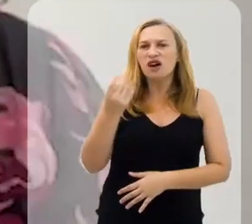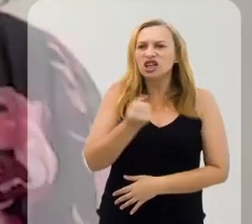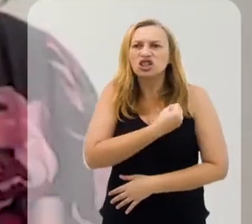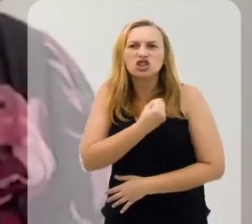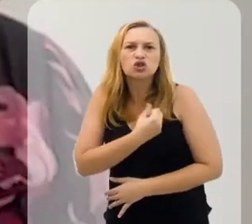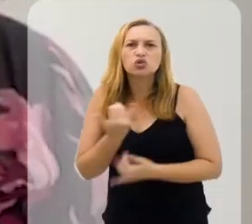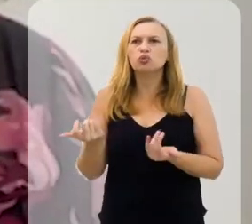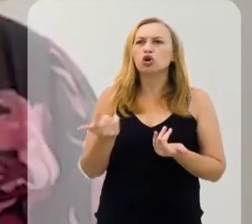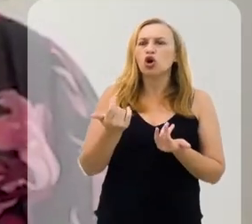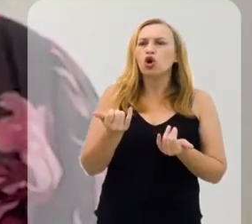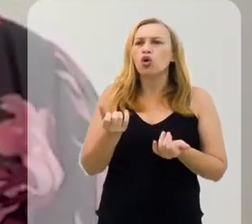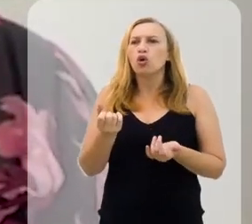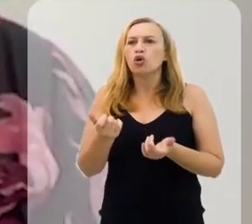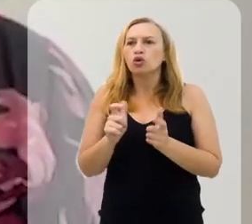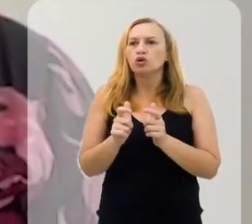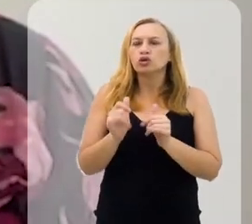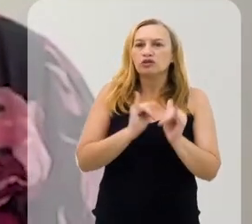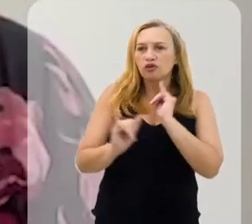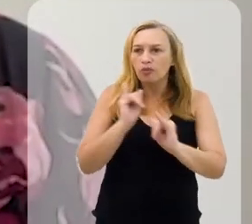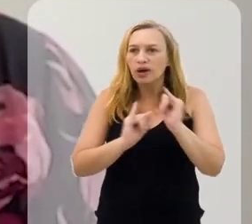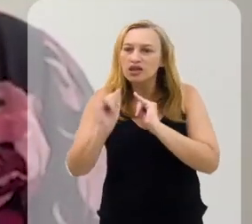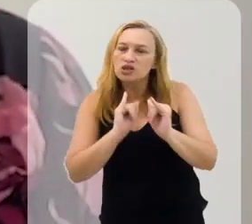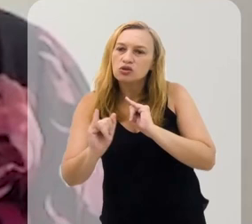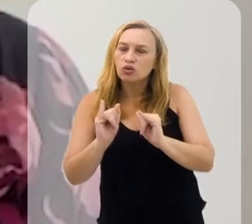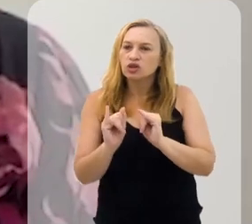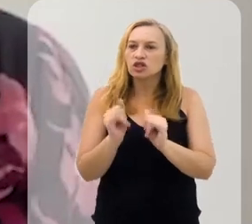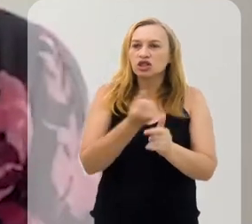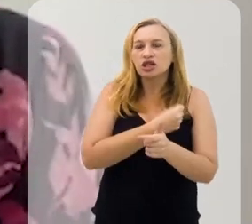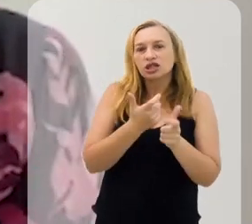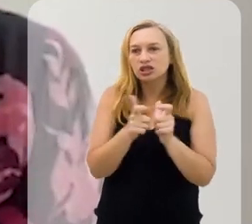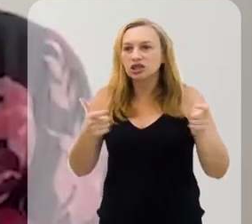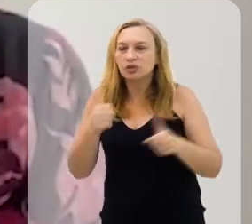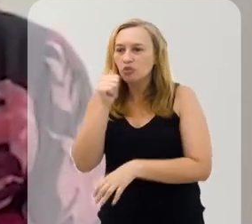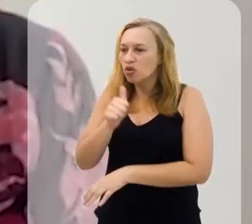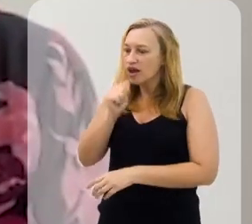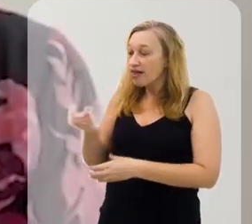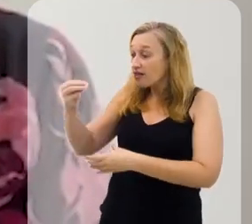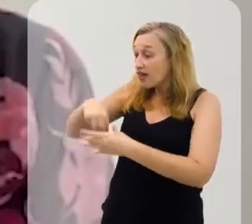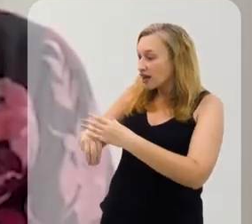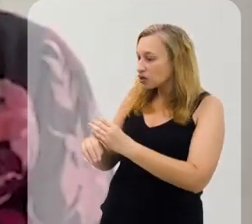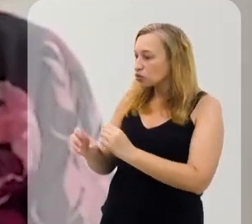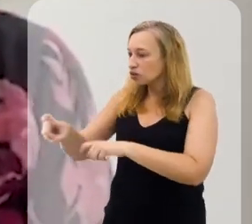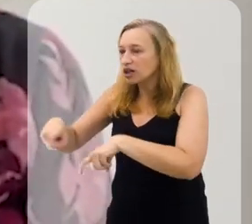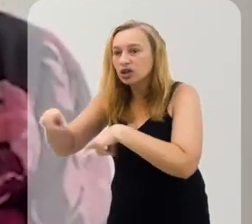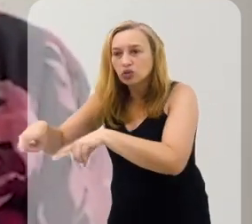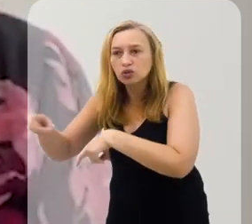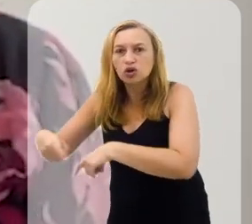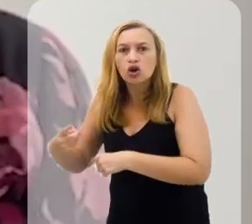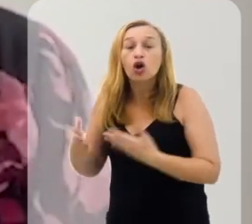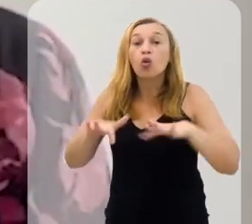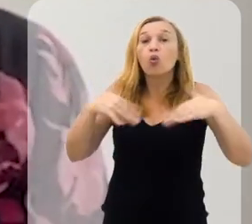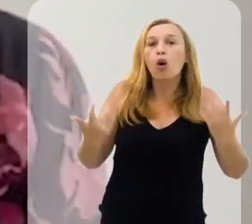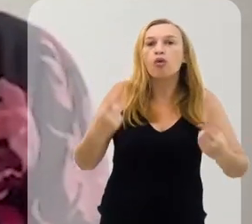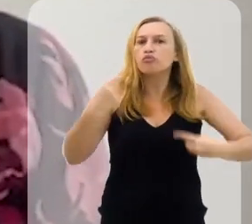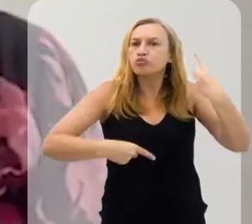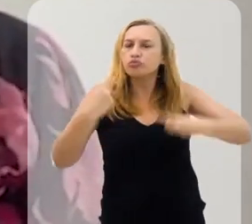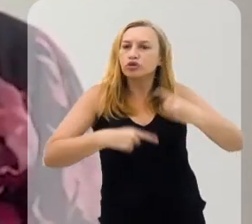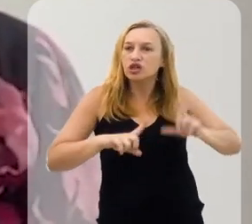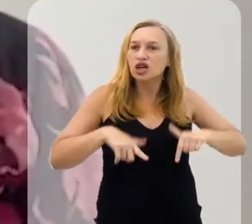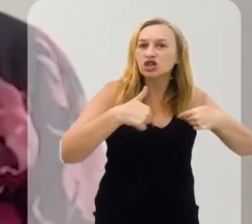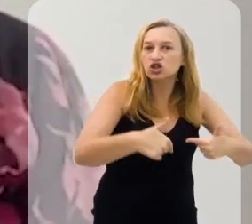Como a gente fala desses números, né, do aumento da participação feminina no campo, que políticas e